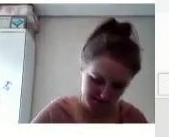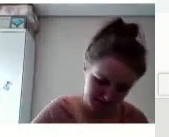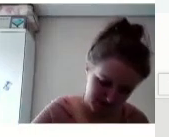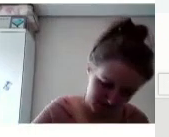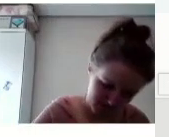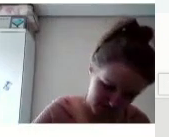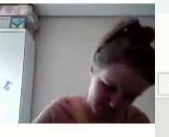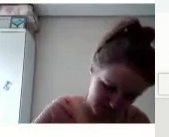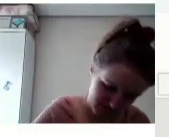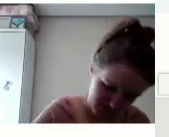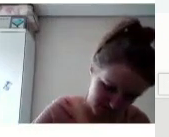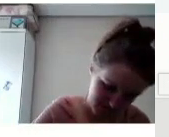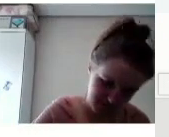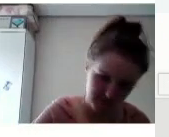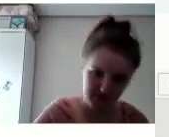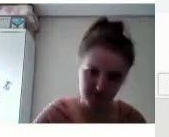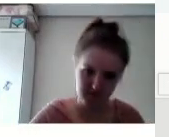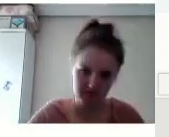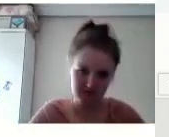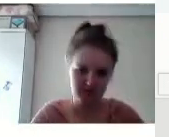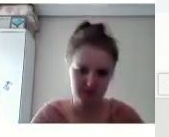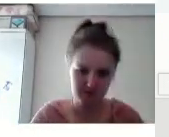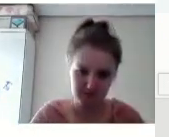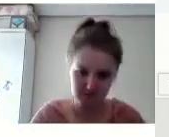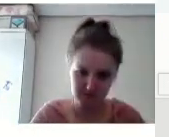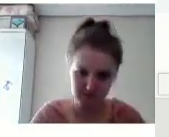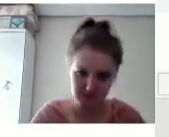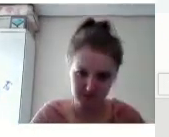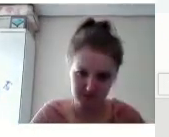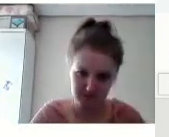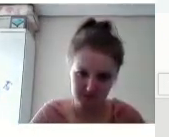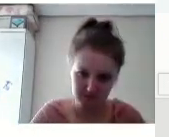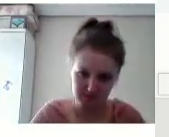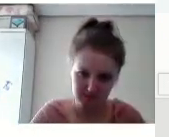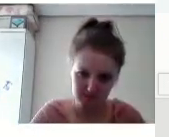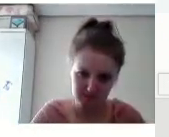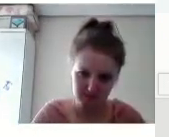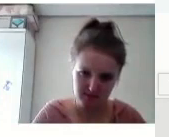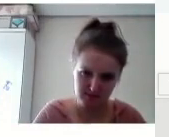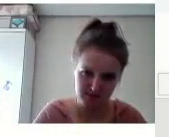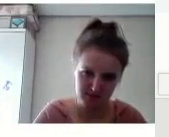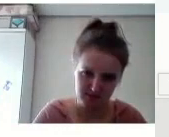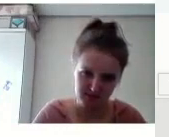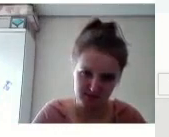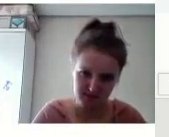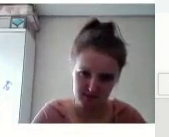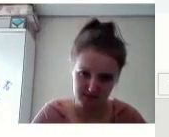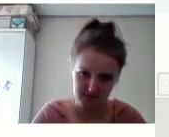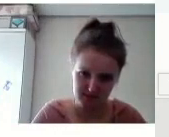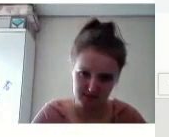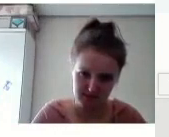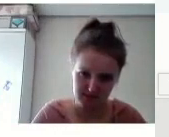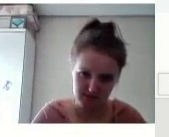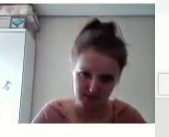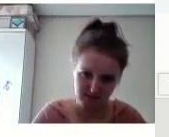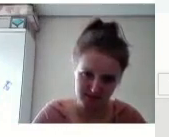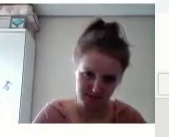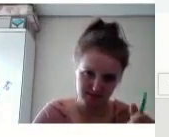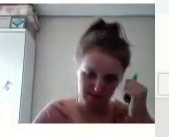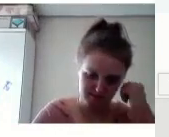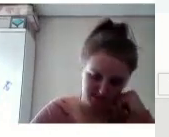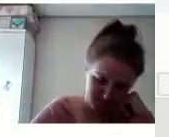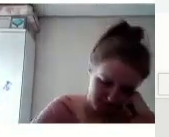A funcional L não é a função lagrangiana, é uma funcional do campo e da derivada do campo. Por isso que a